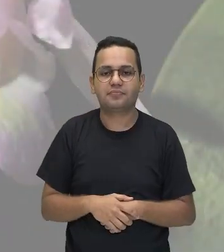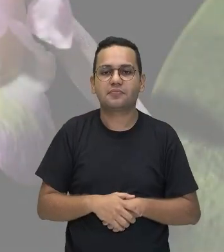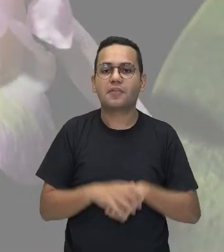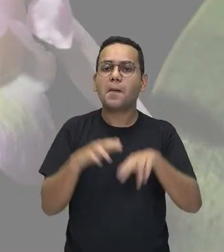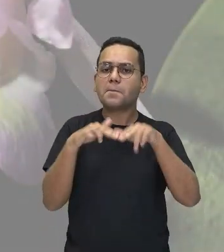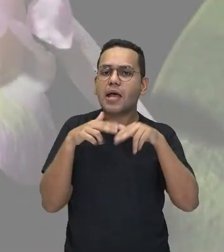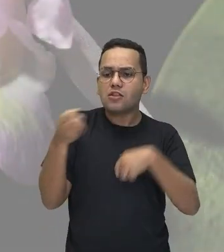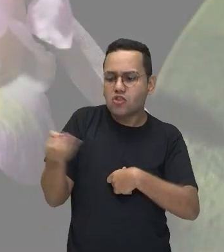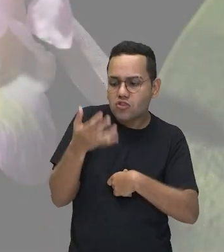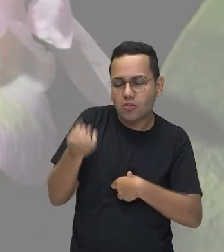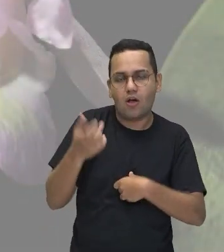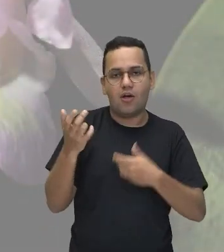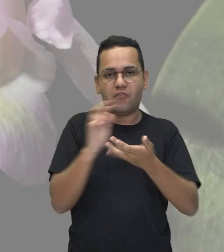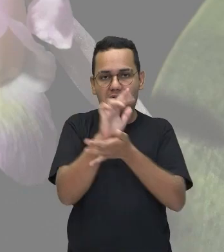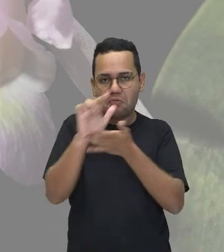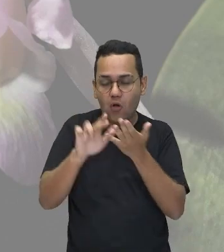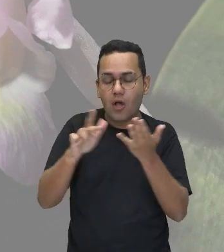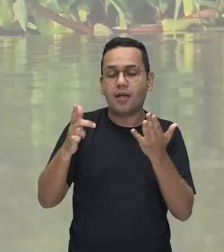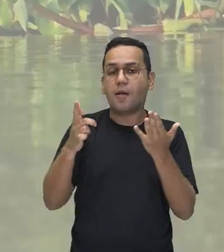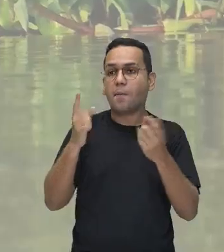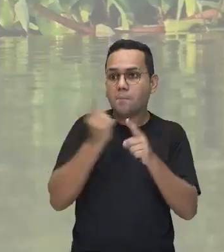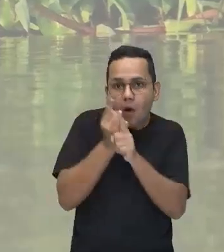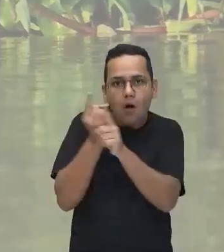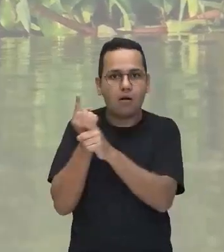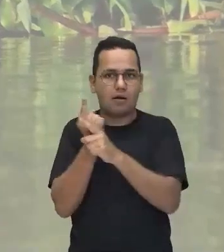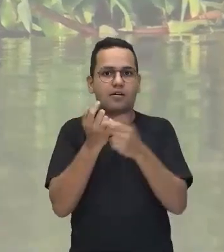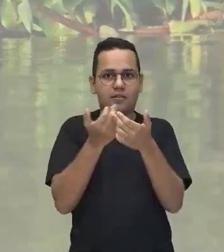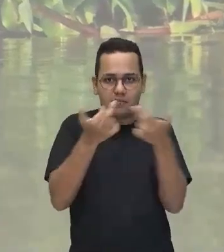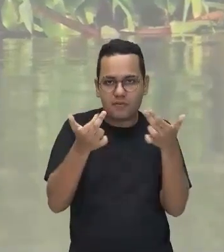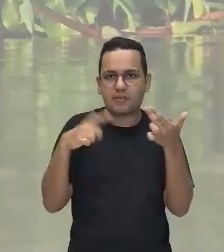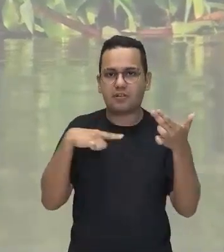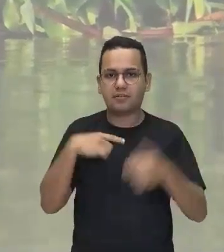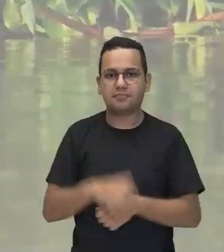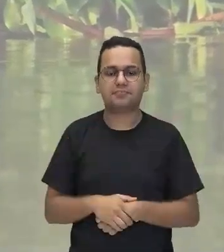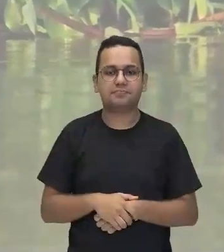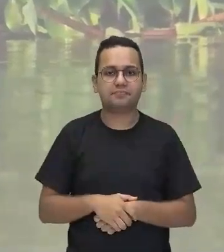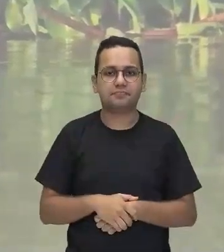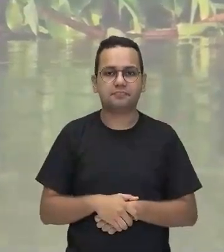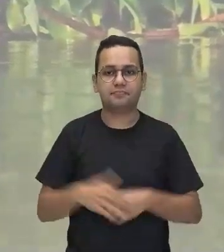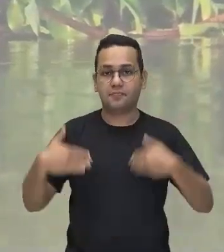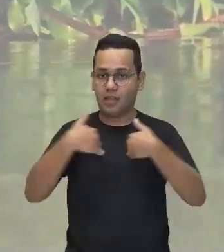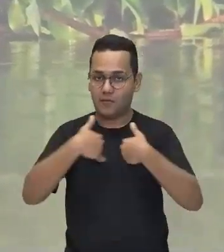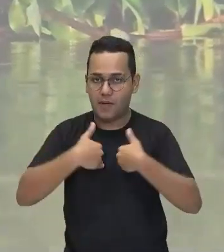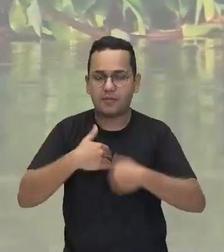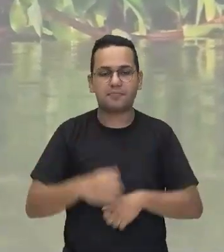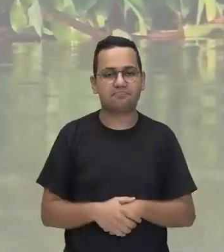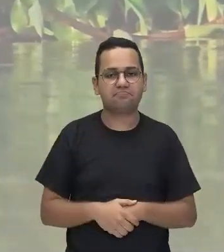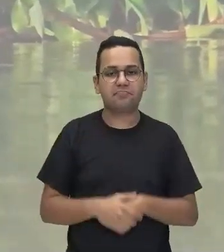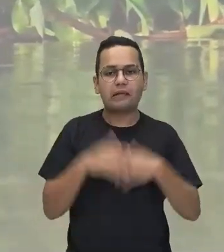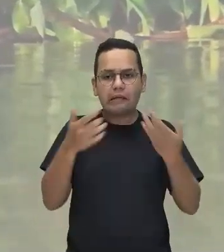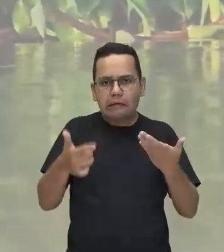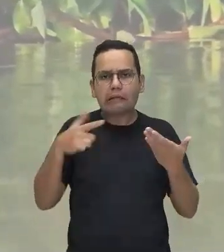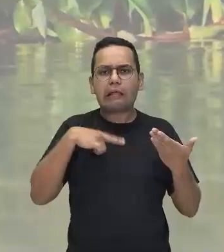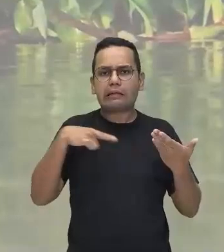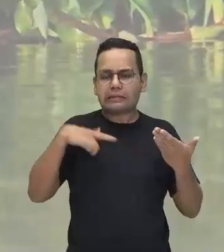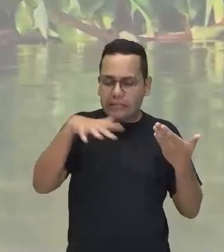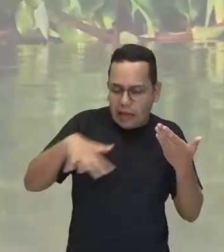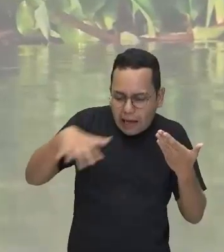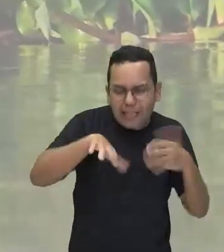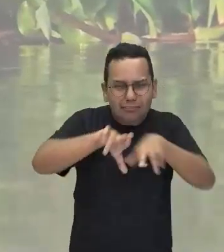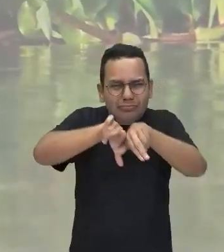a riqueza botânica deste paraíso. Fauna. Um caleidoscópio de vida pulsa na